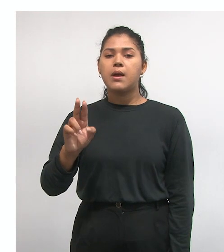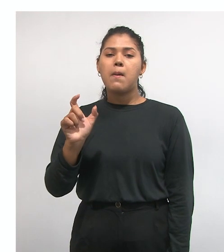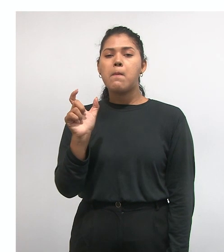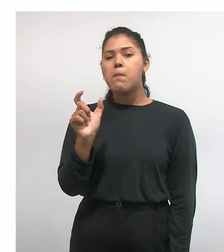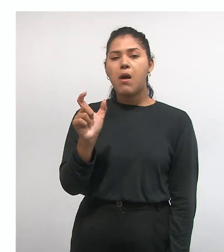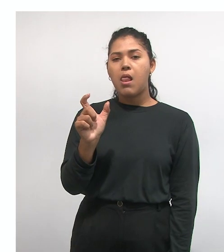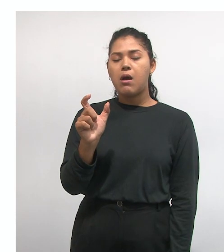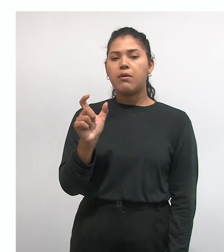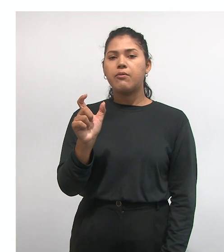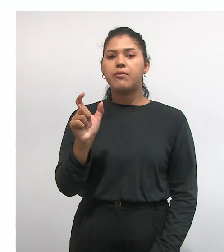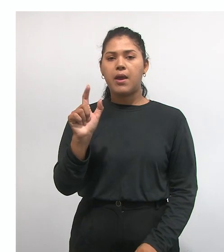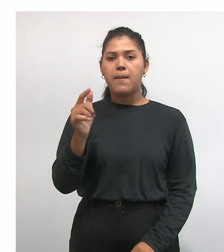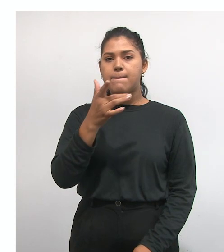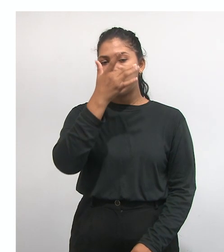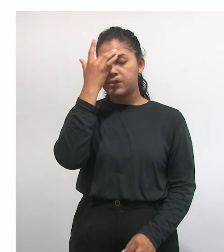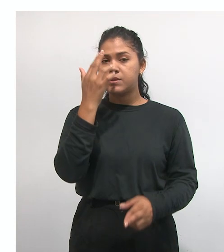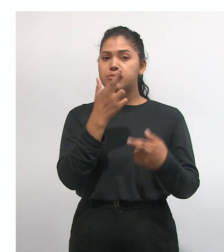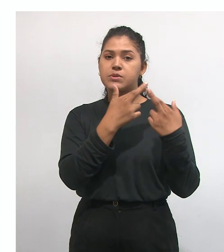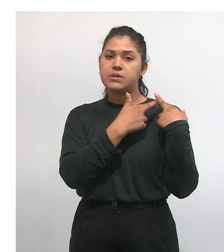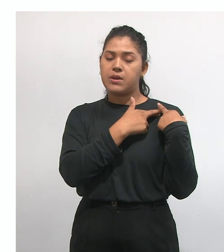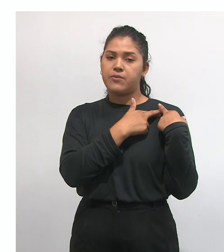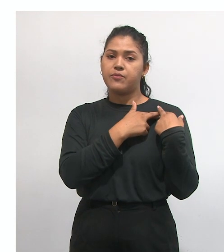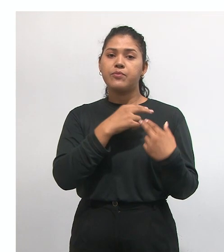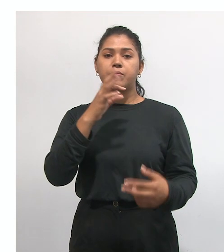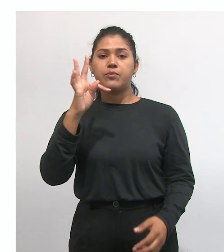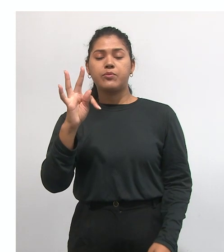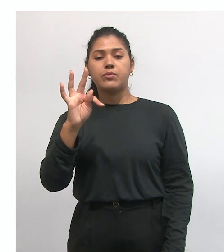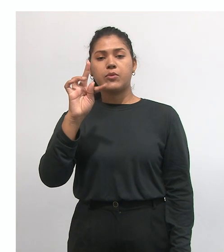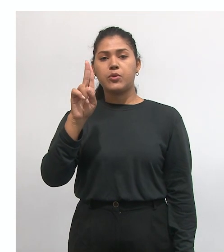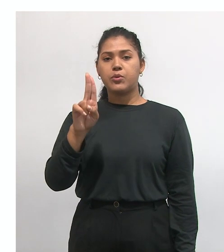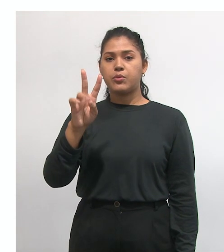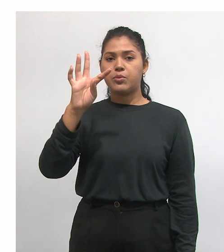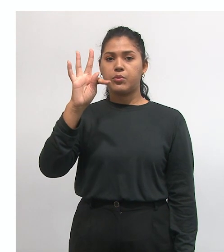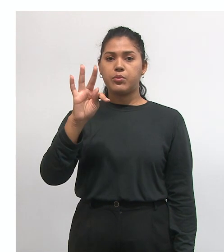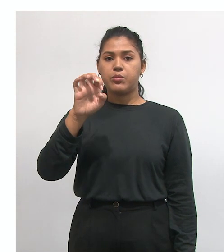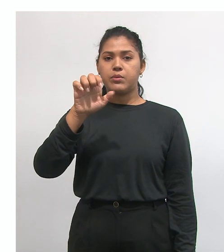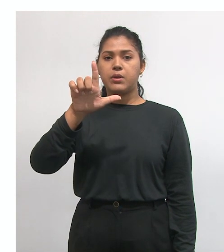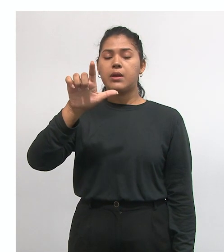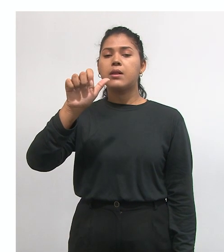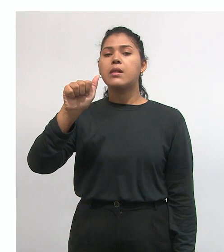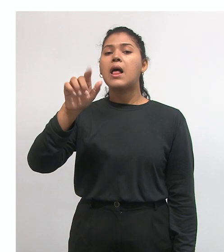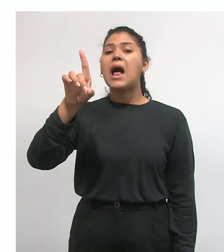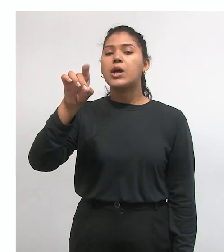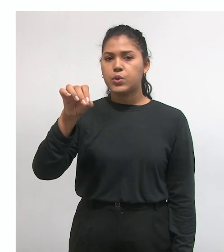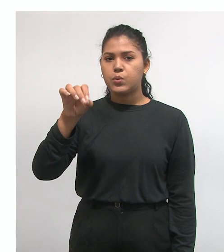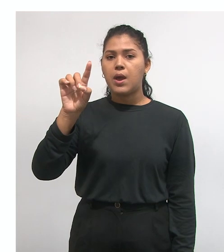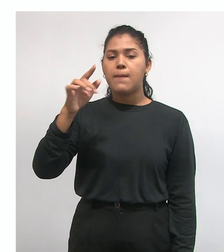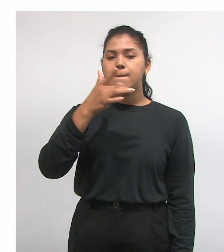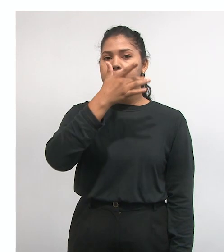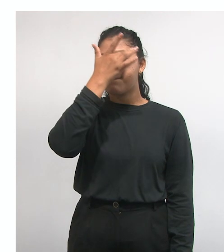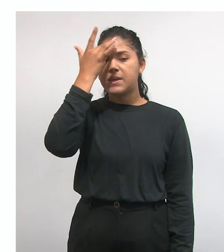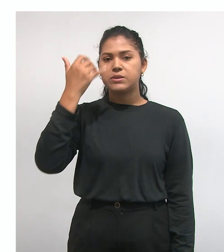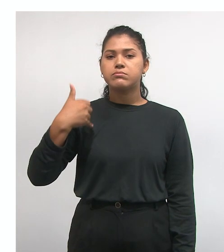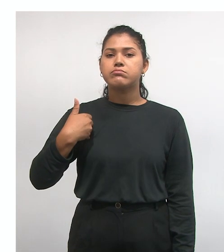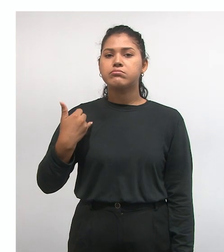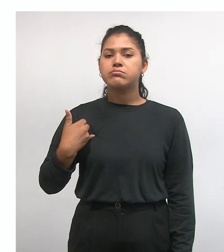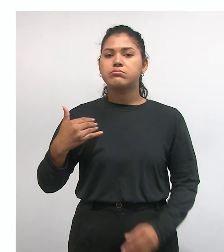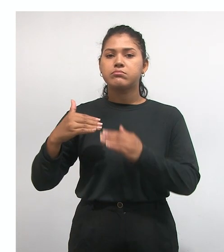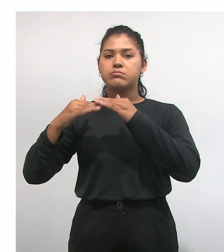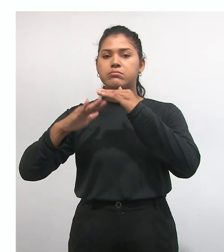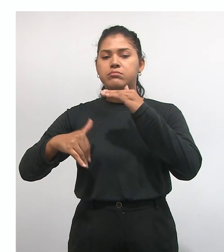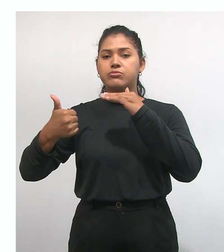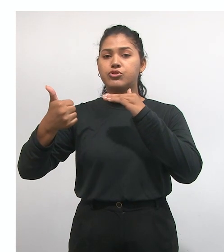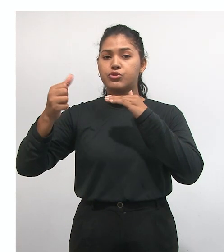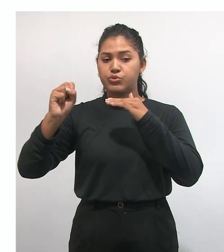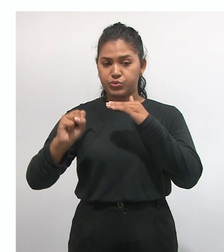tem menos, aqui de 18 anos, caso ele não seja emancipado, né? E aqui, quando a gente fala de curatelado, a